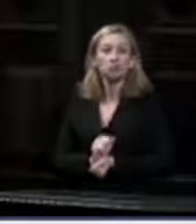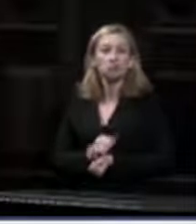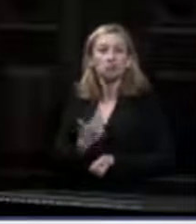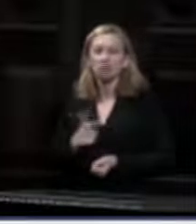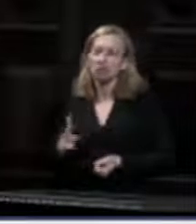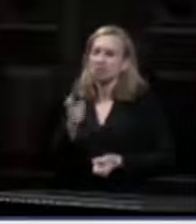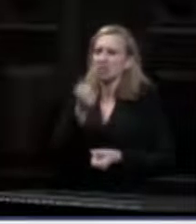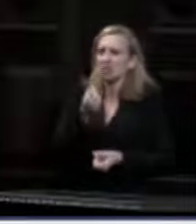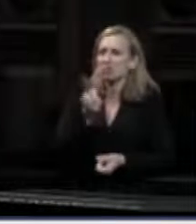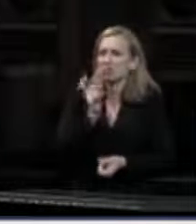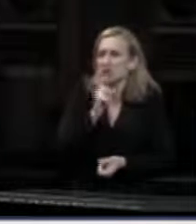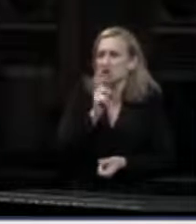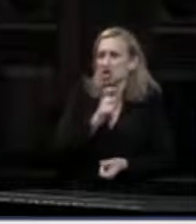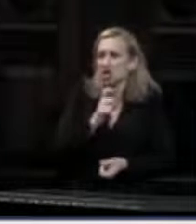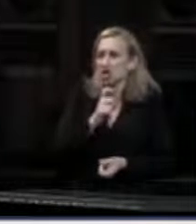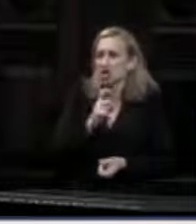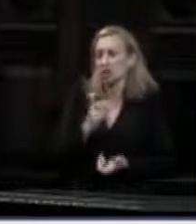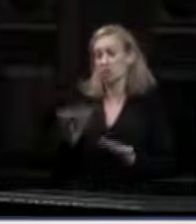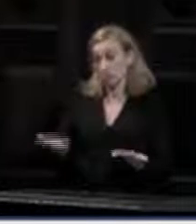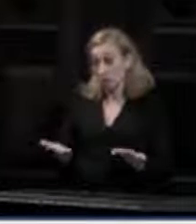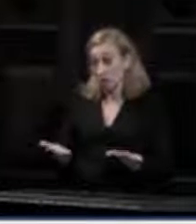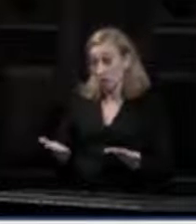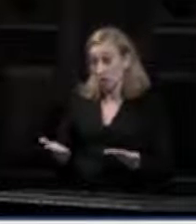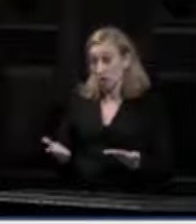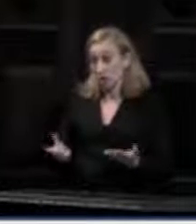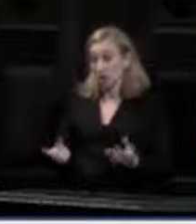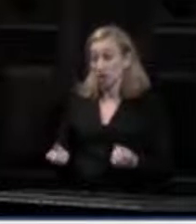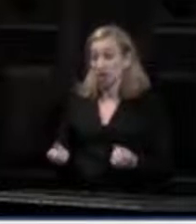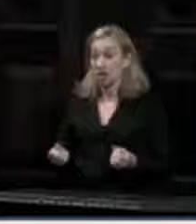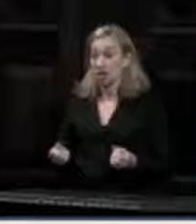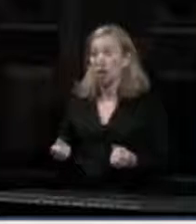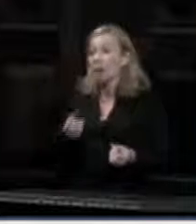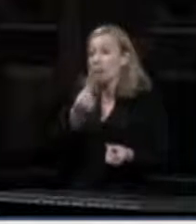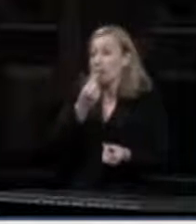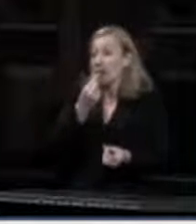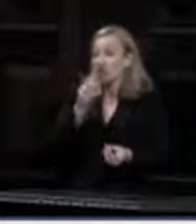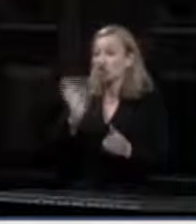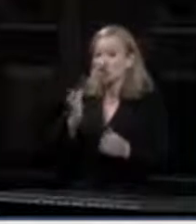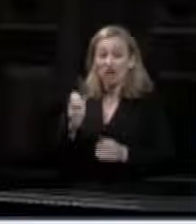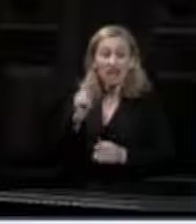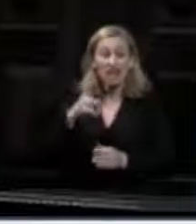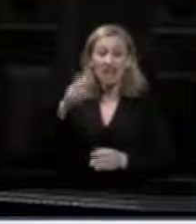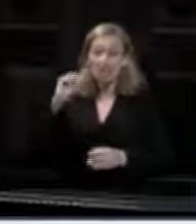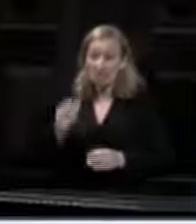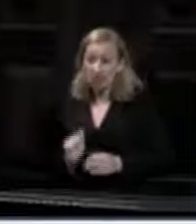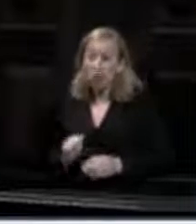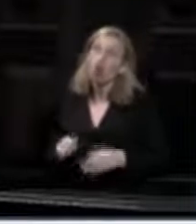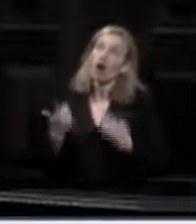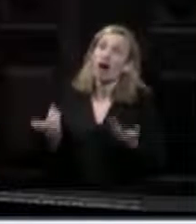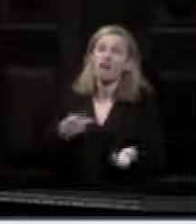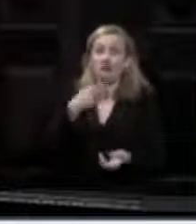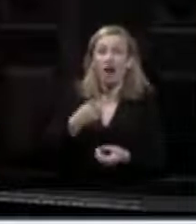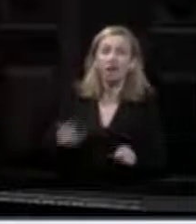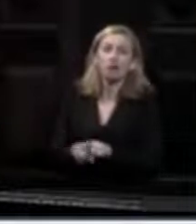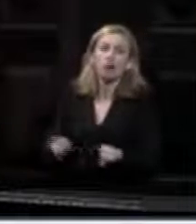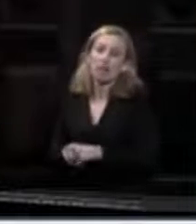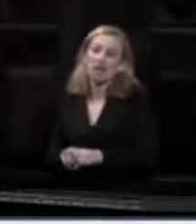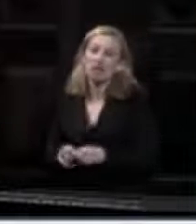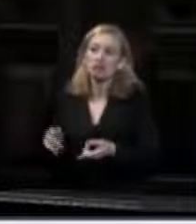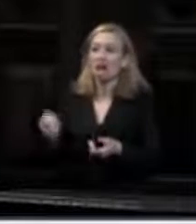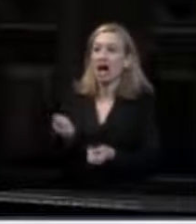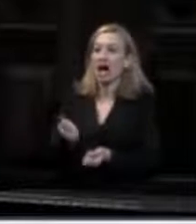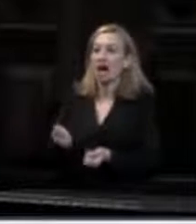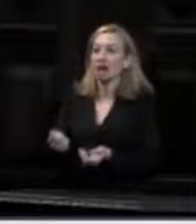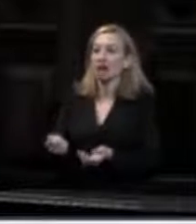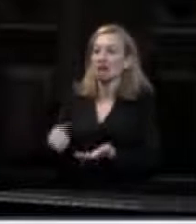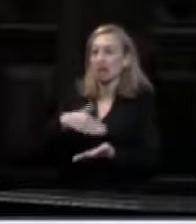uma medida em véspera de eleição. Fala-se até de um ex-secretário que é candidato a deputado federal,